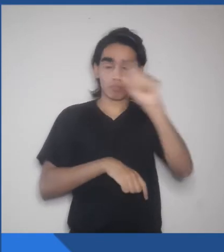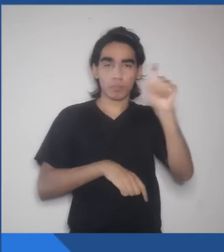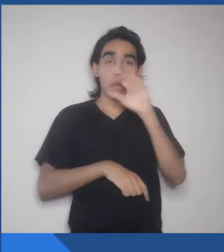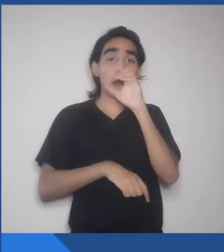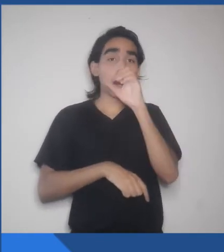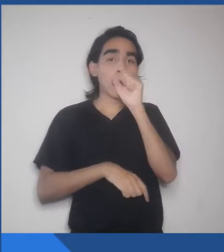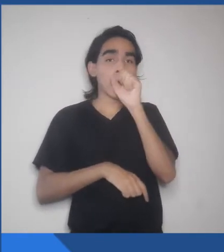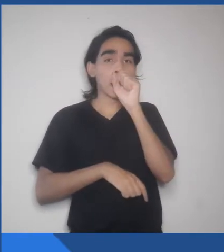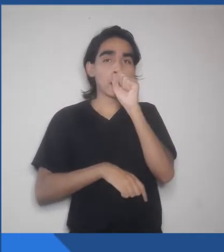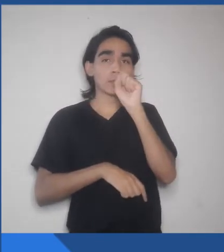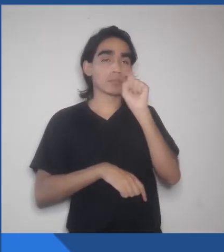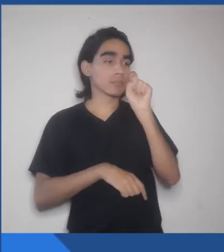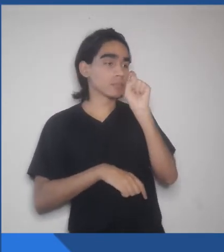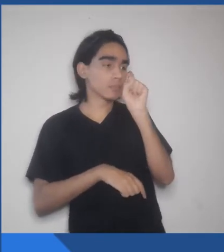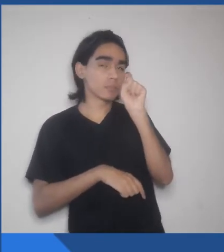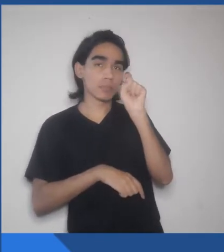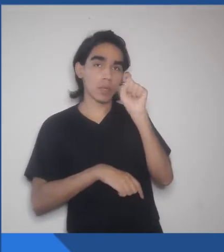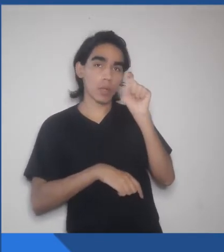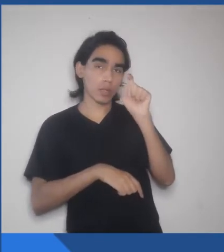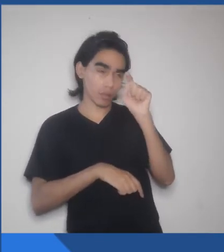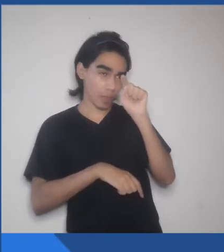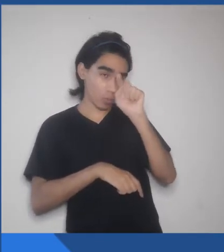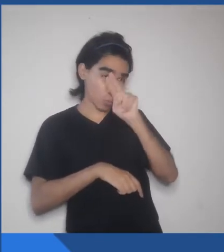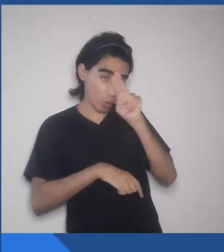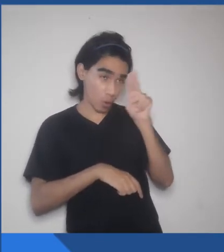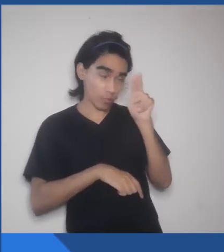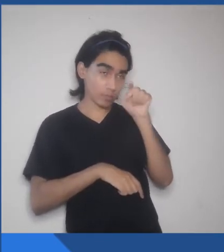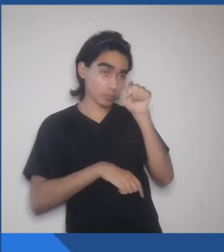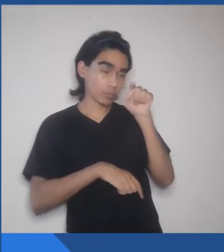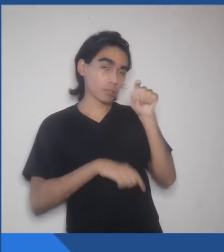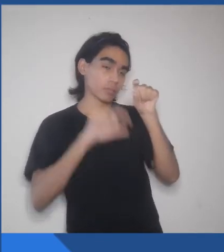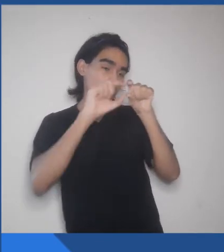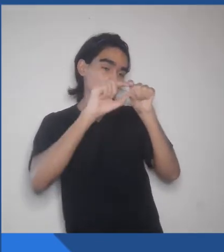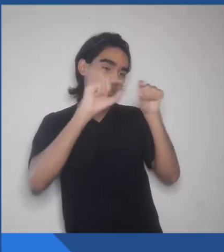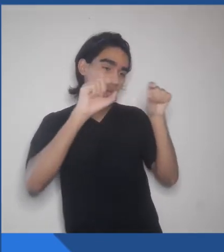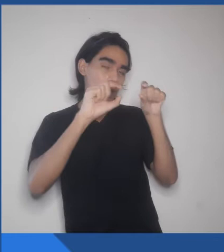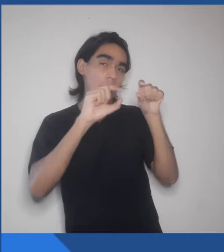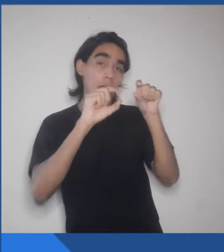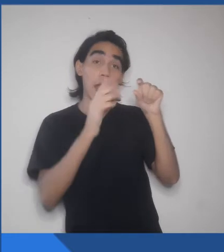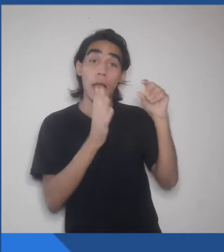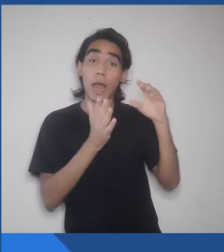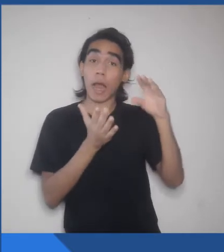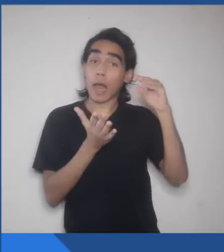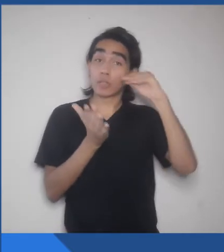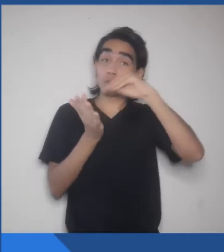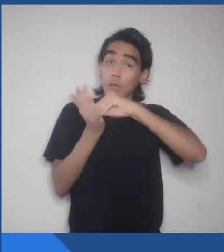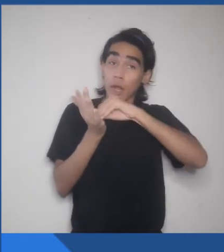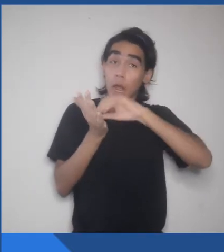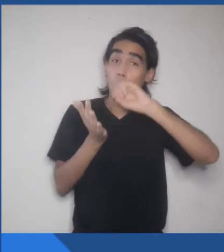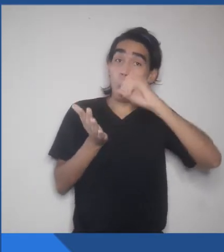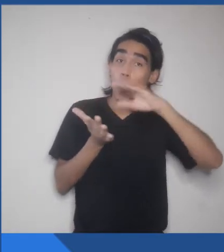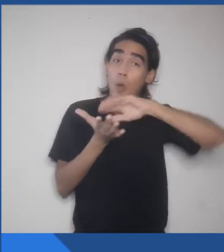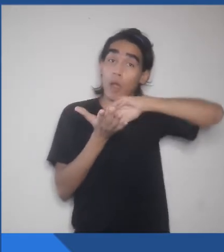ficou laranja, e eu venho aqui nessa caixinha do lado e clico em adicionar e remover usuários.